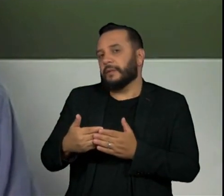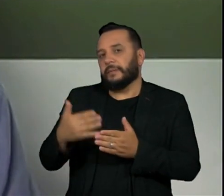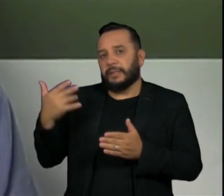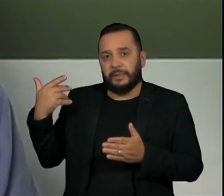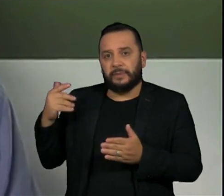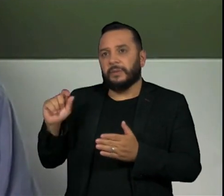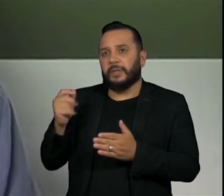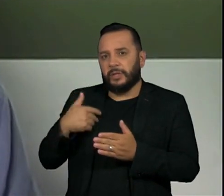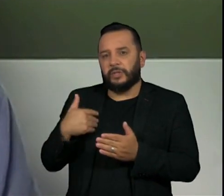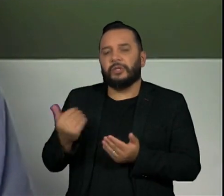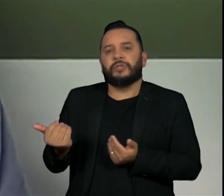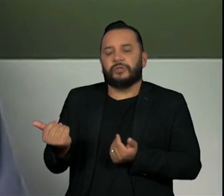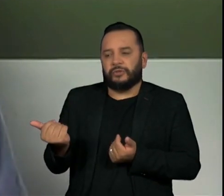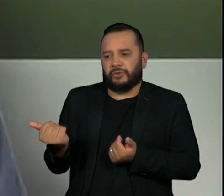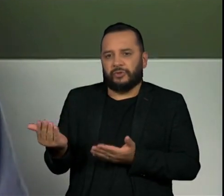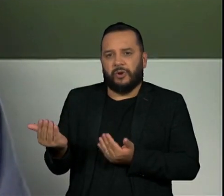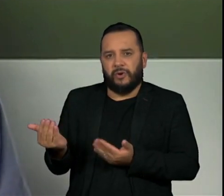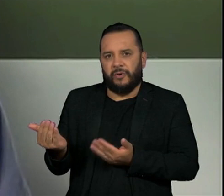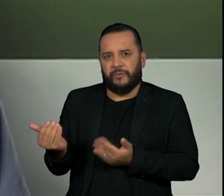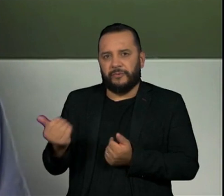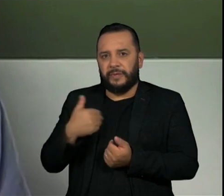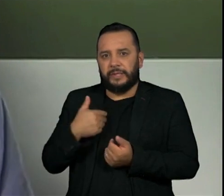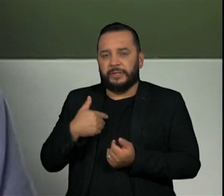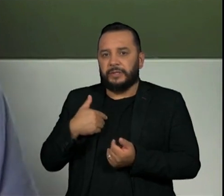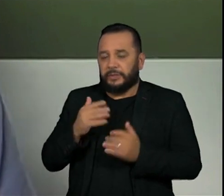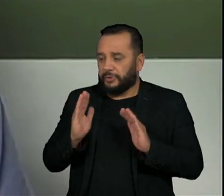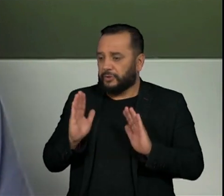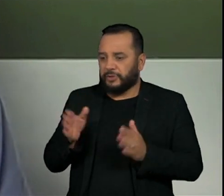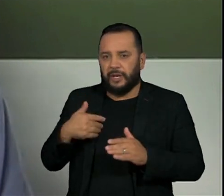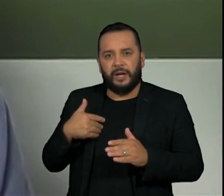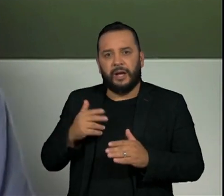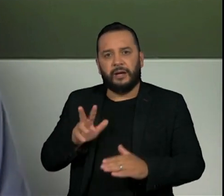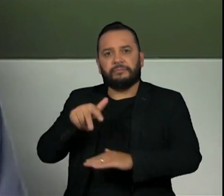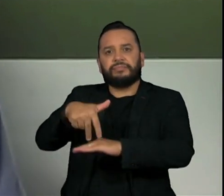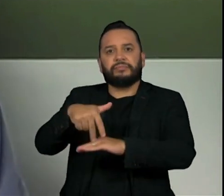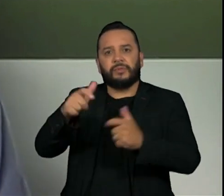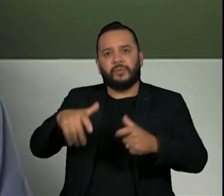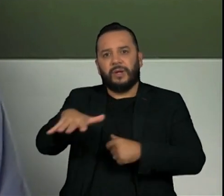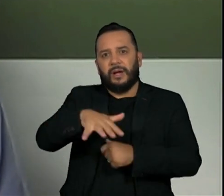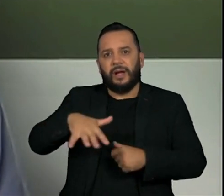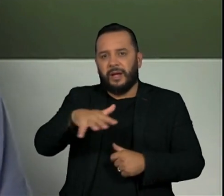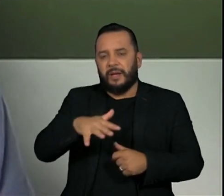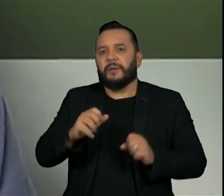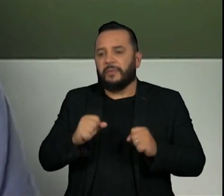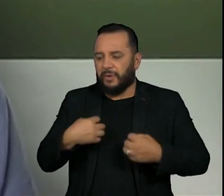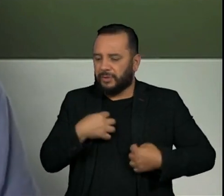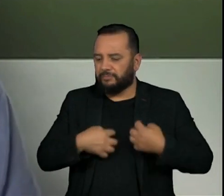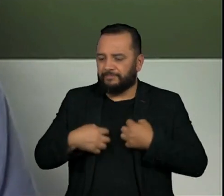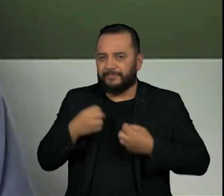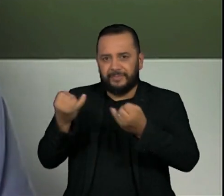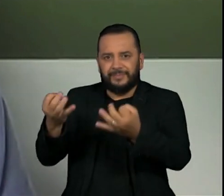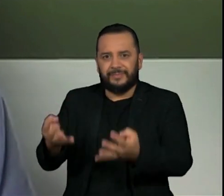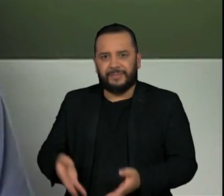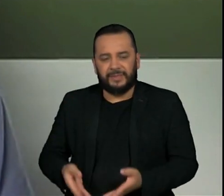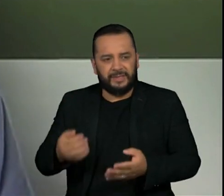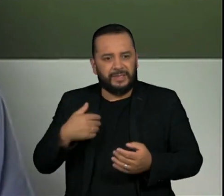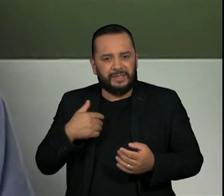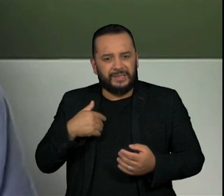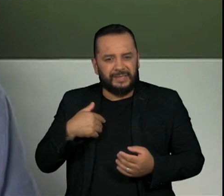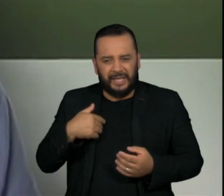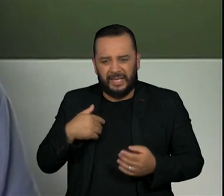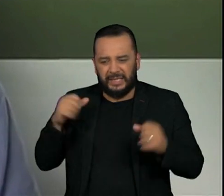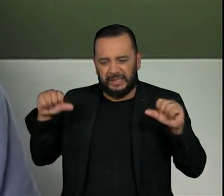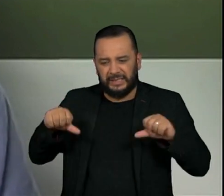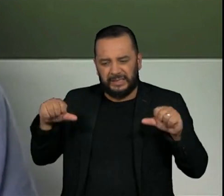providenciados espaços em que eles podem expressar seus anseios, compartilhar seus pesadelos e tudo mais de uma forma